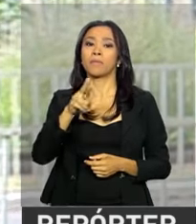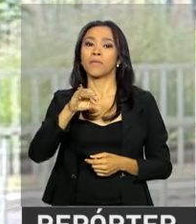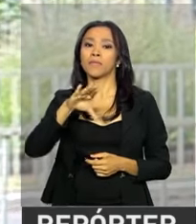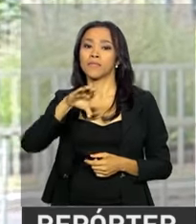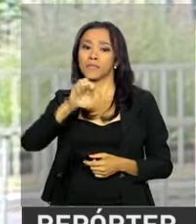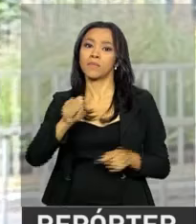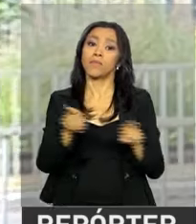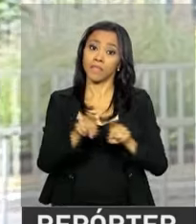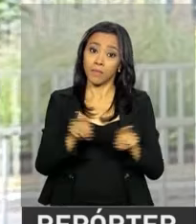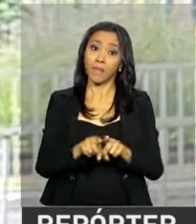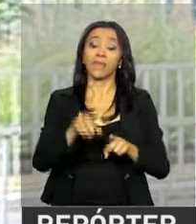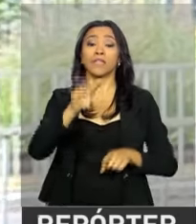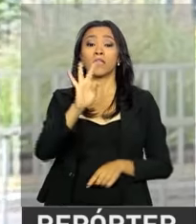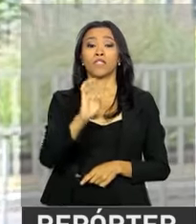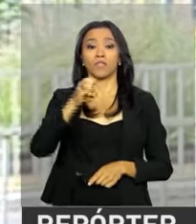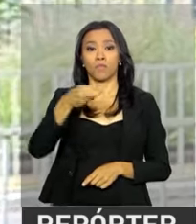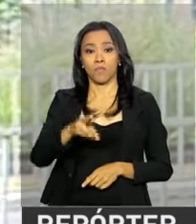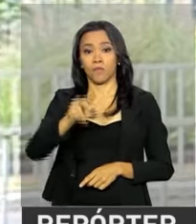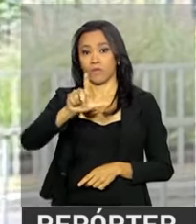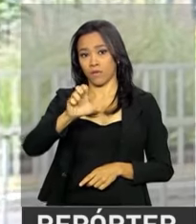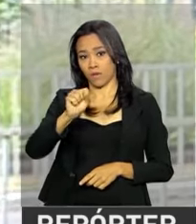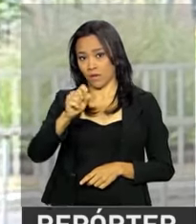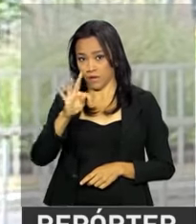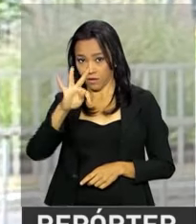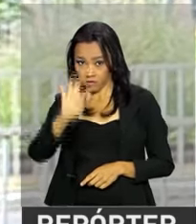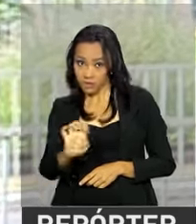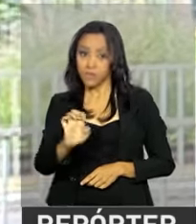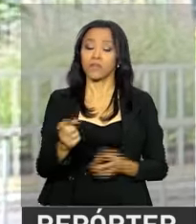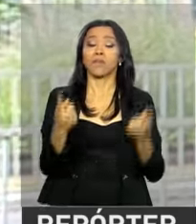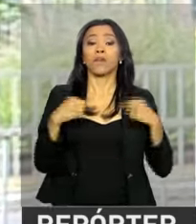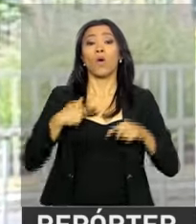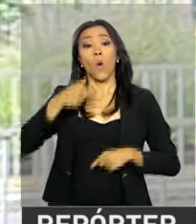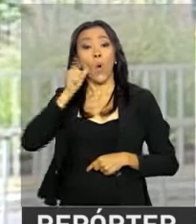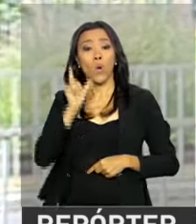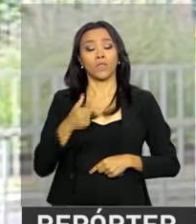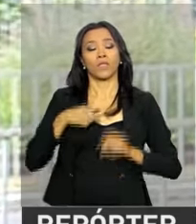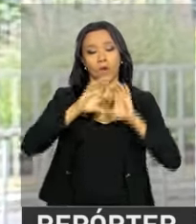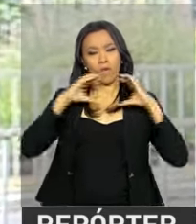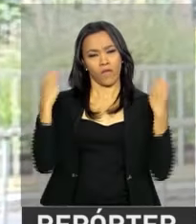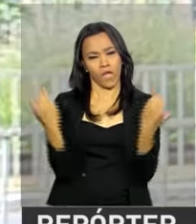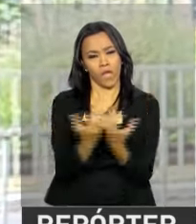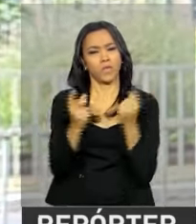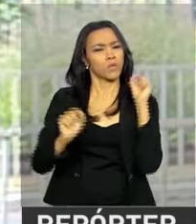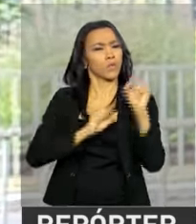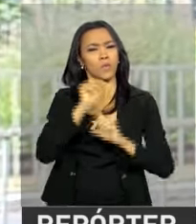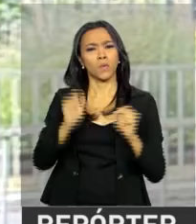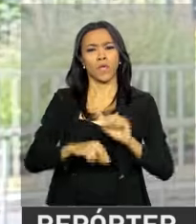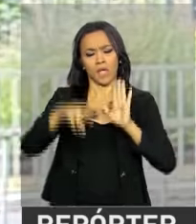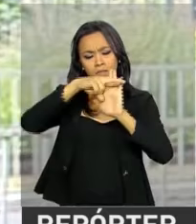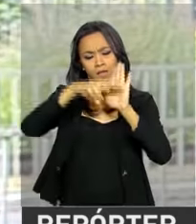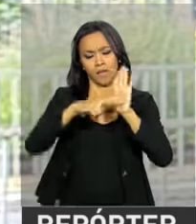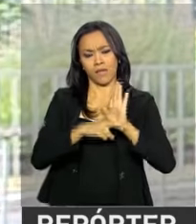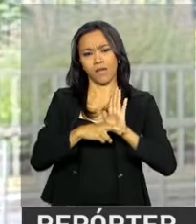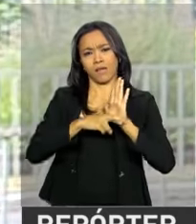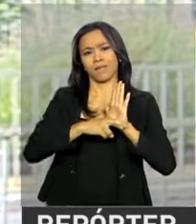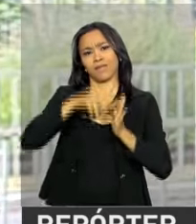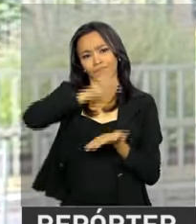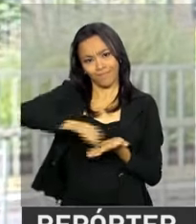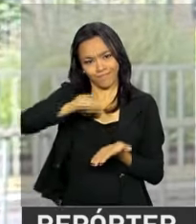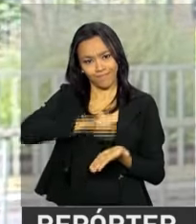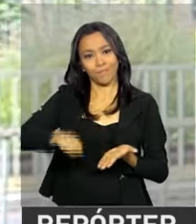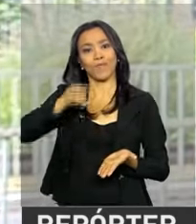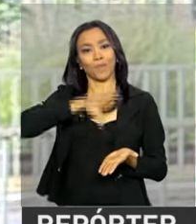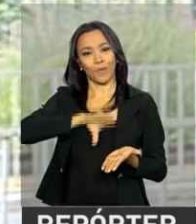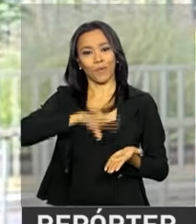Um dos assuntos discutidos ontem na conferência foi a expansão do acordo ortográfico da língua portuguesa.